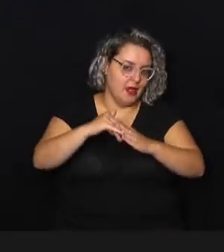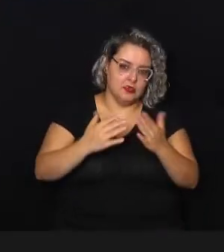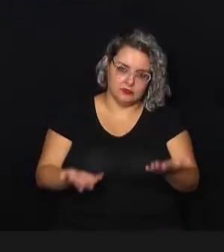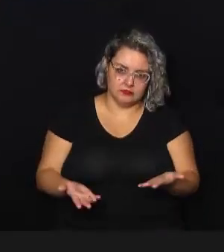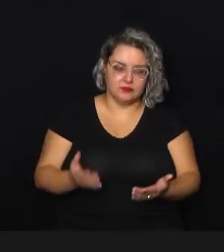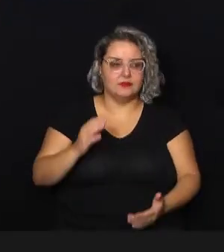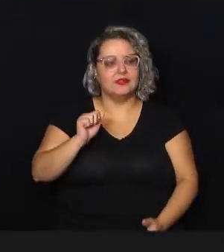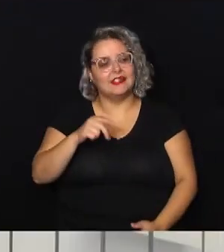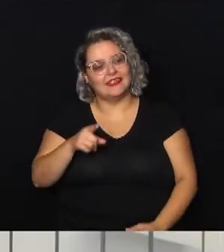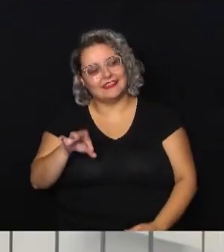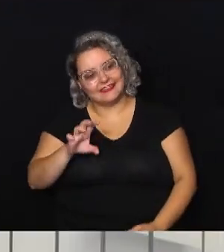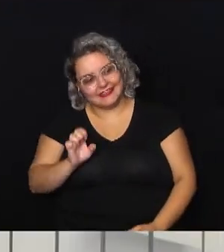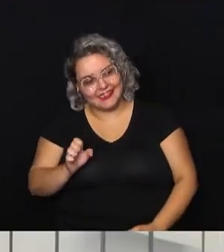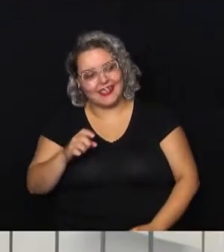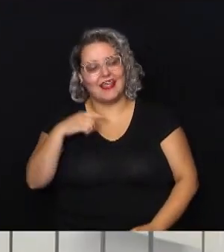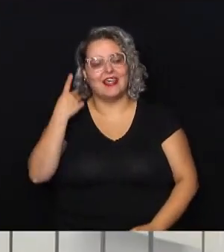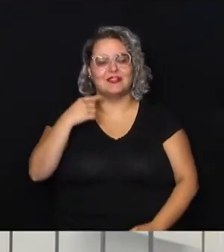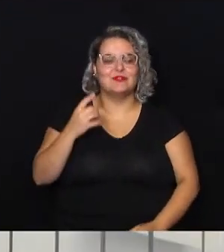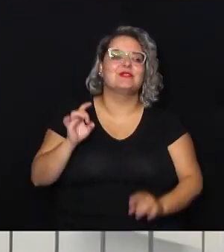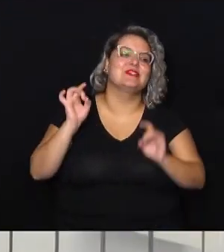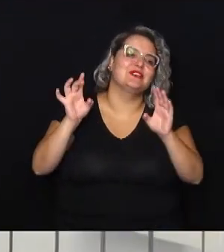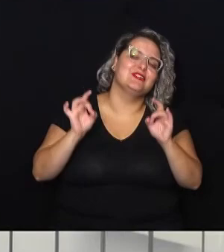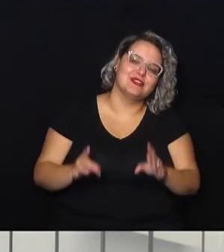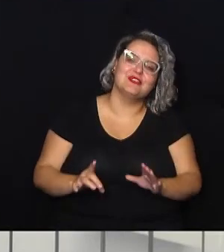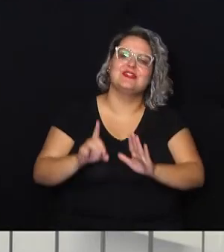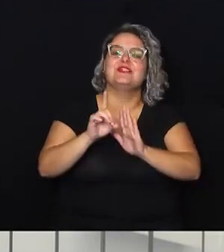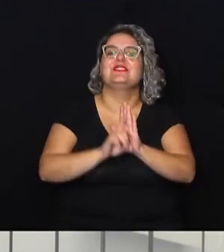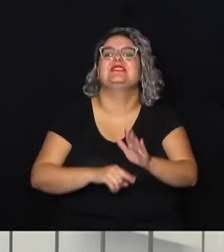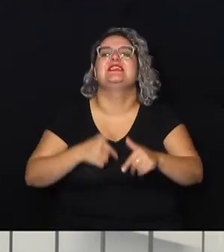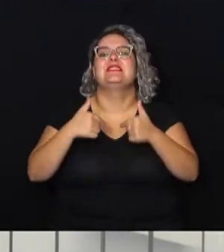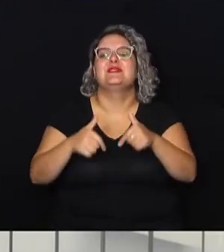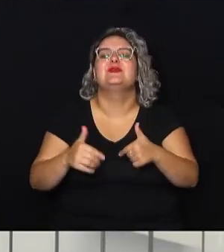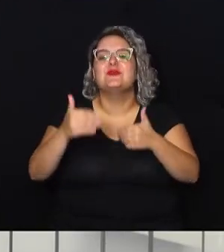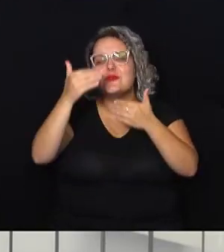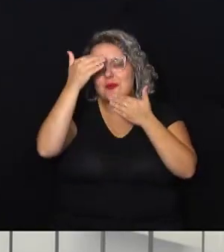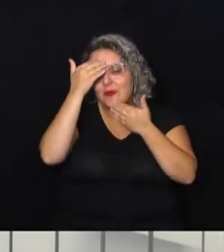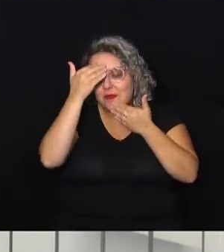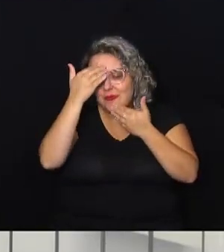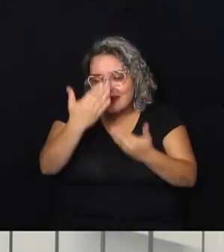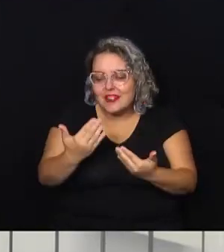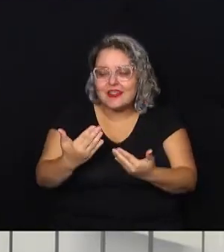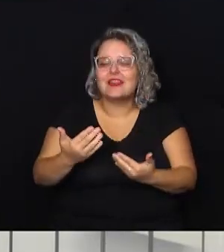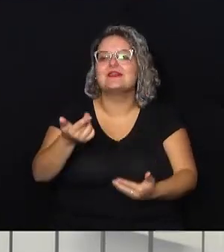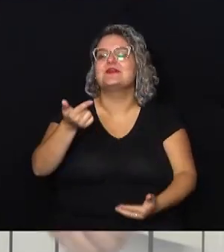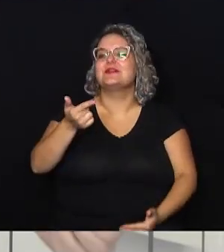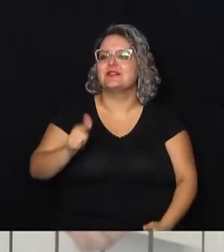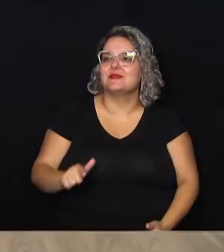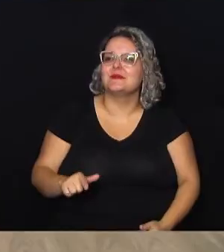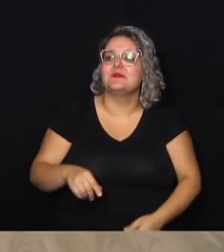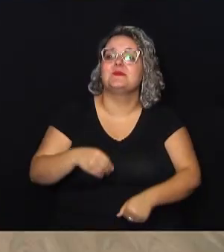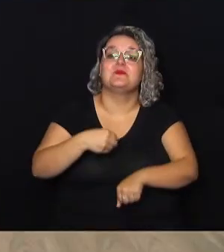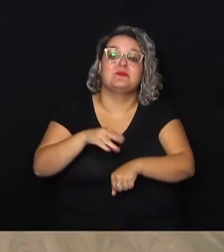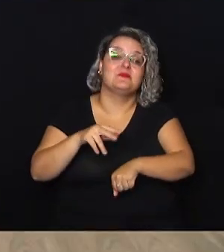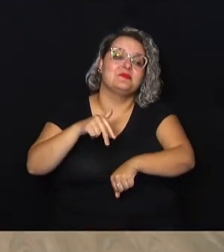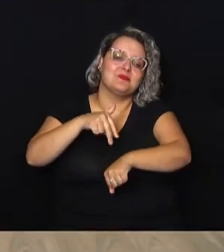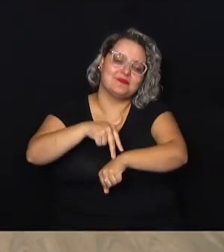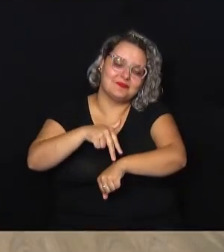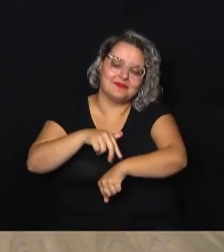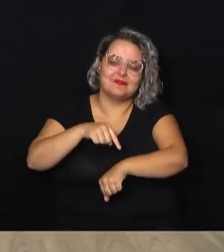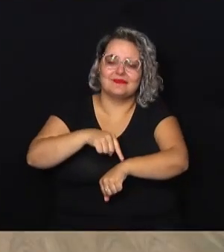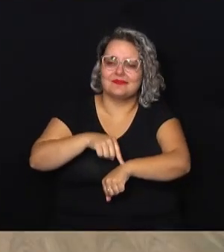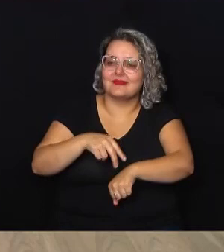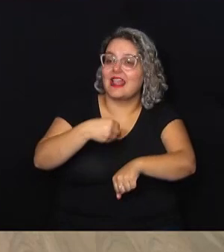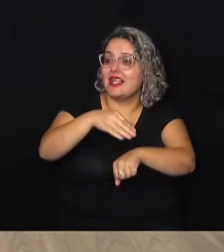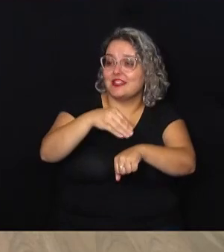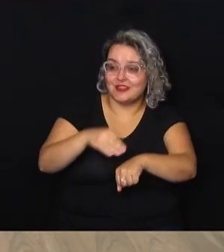André Luiz Freitas, advogado especialista em direito do trabalho, muito obrigado novamente pela disponibilidade do seu